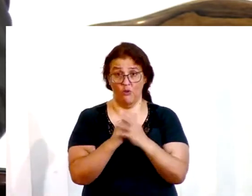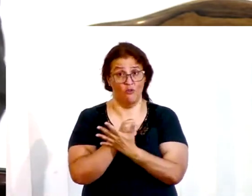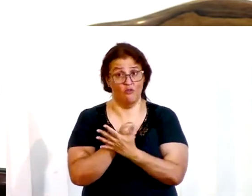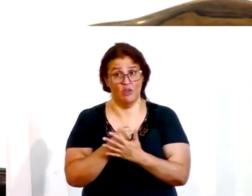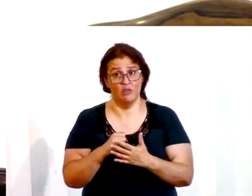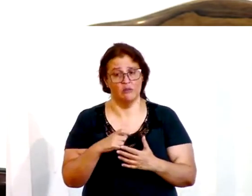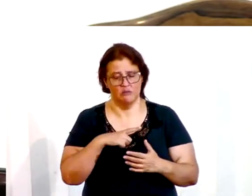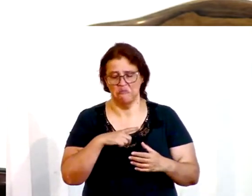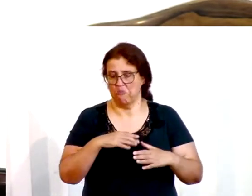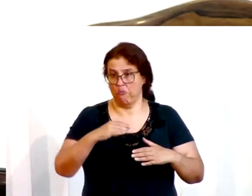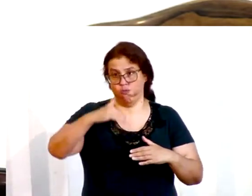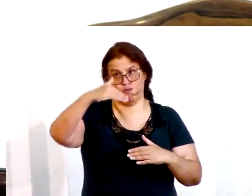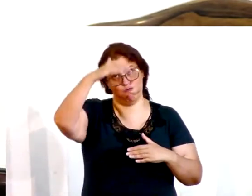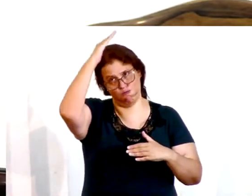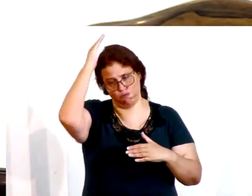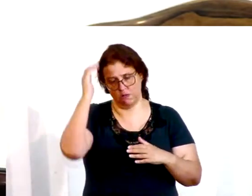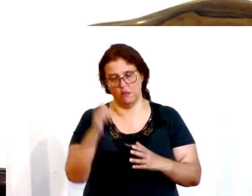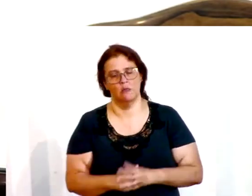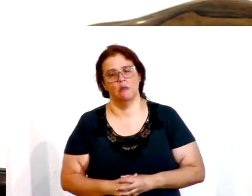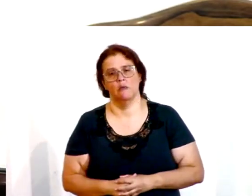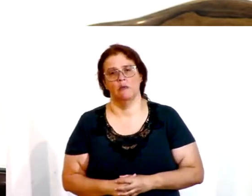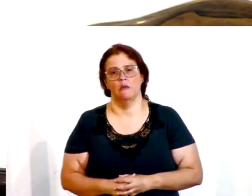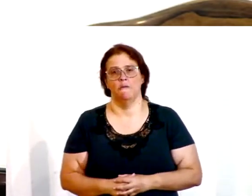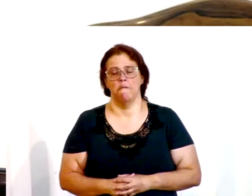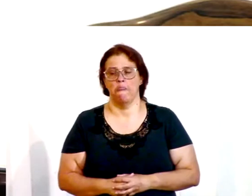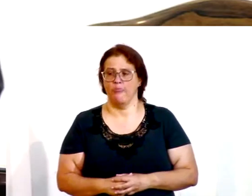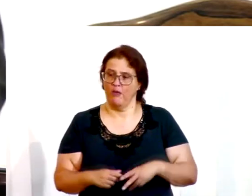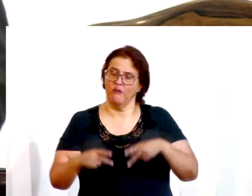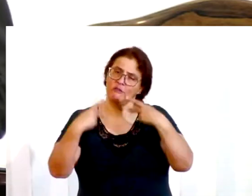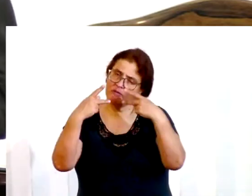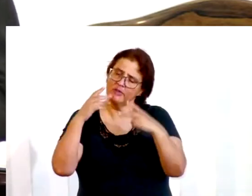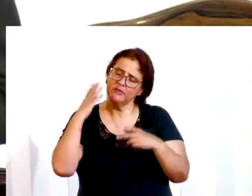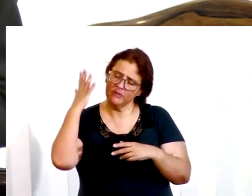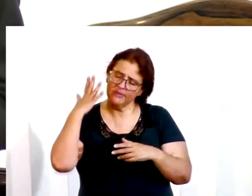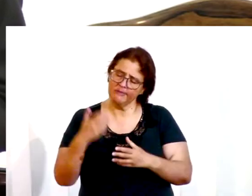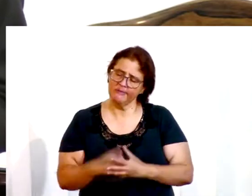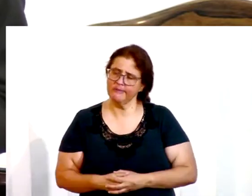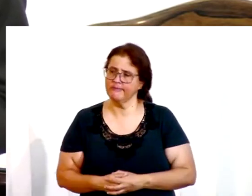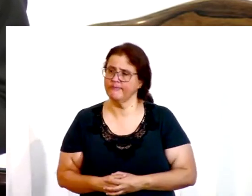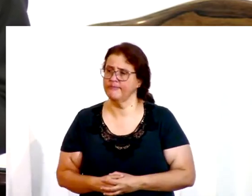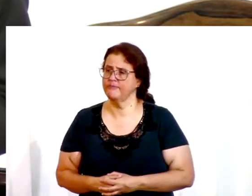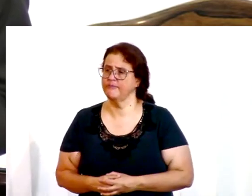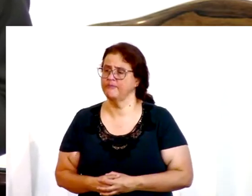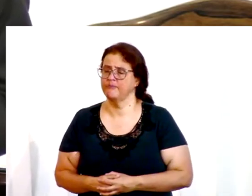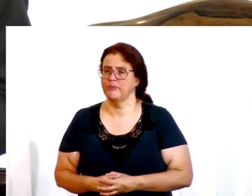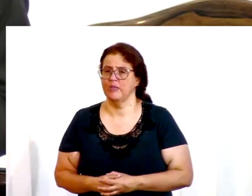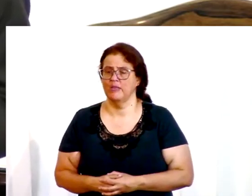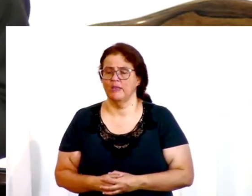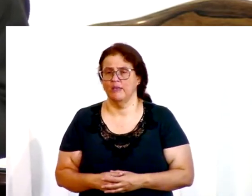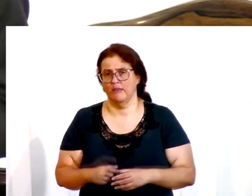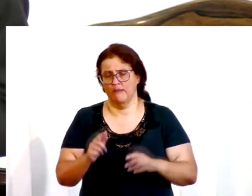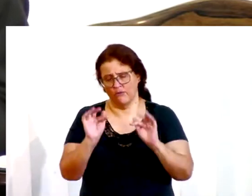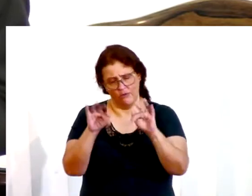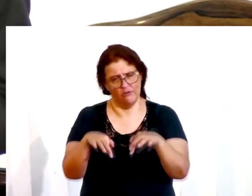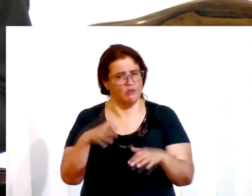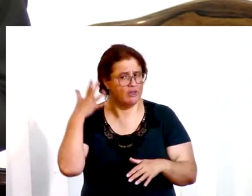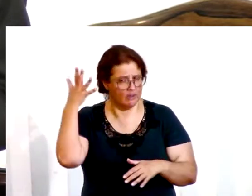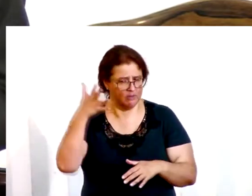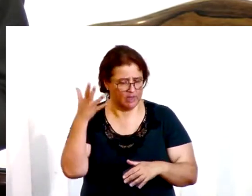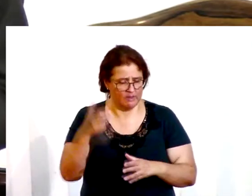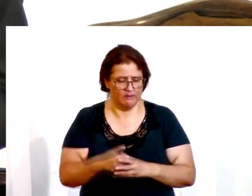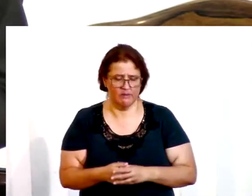terminar a palestra sobre isso, os irmãos, no momento de pergunta, um deles me